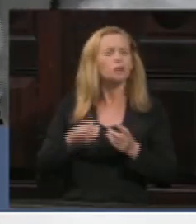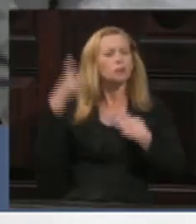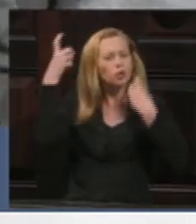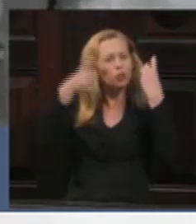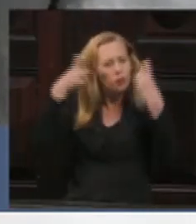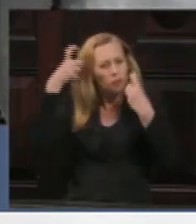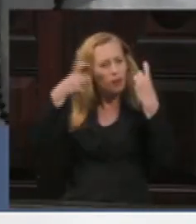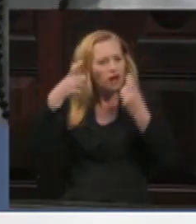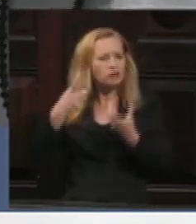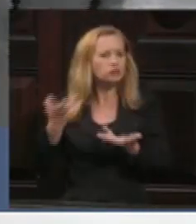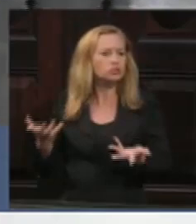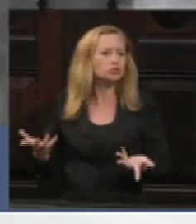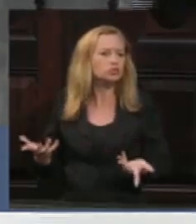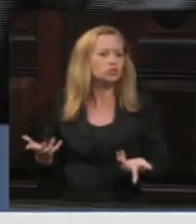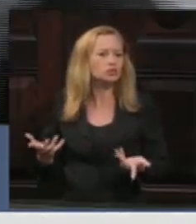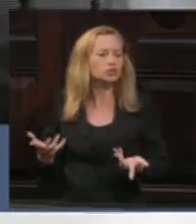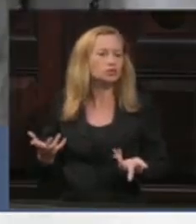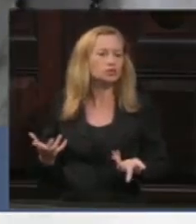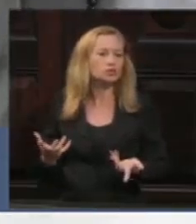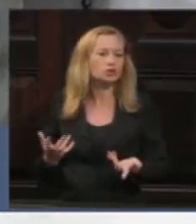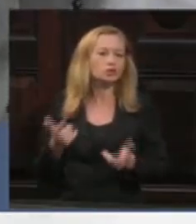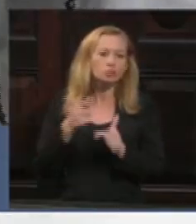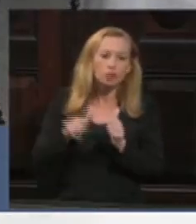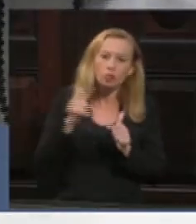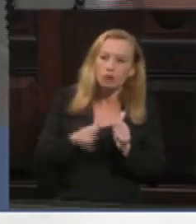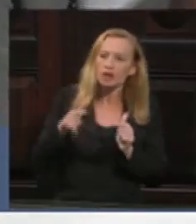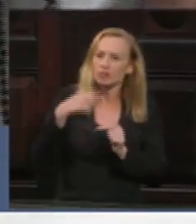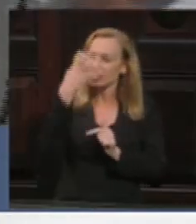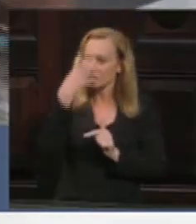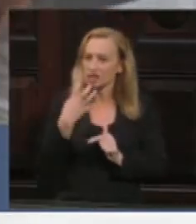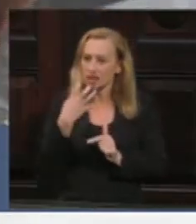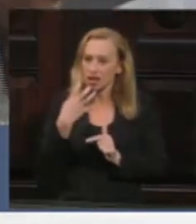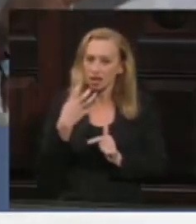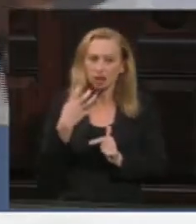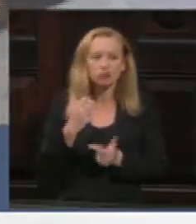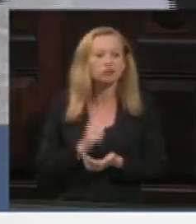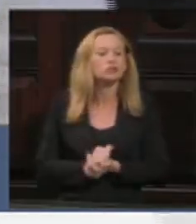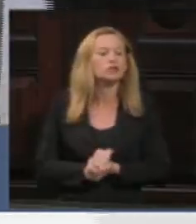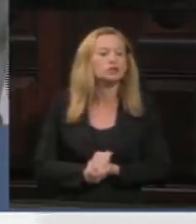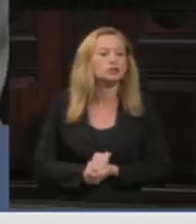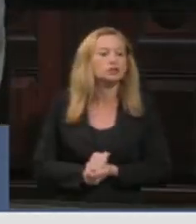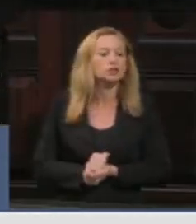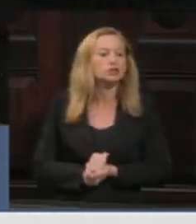preocupado com um grave problema de rompimento de adutoras